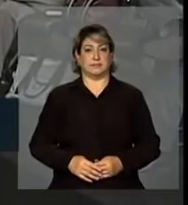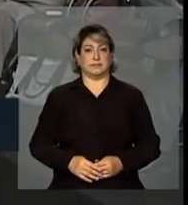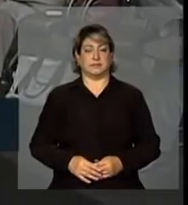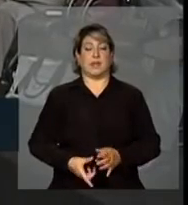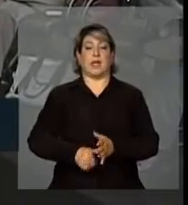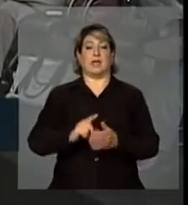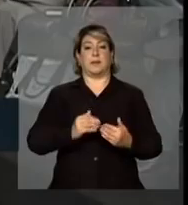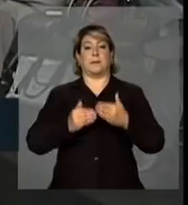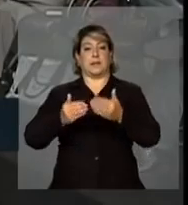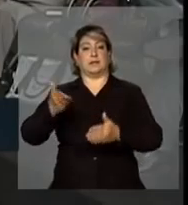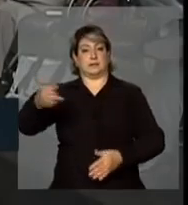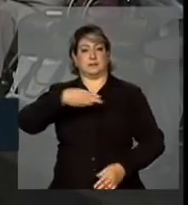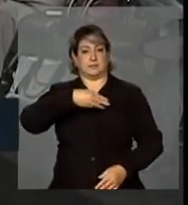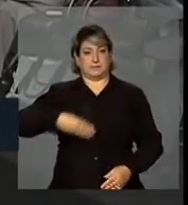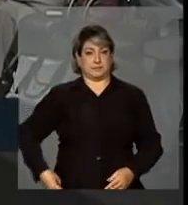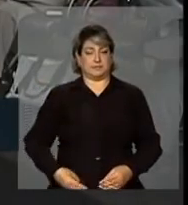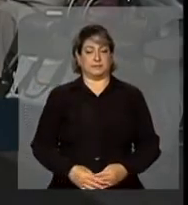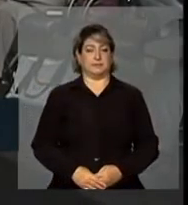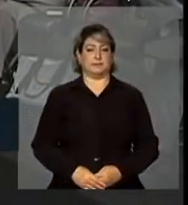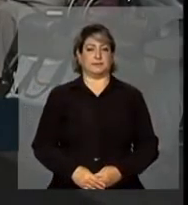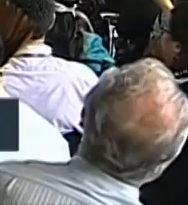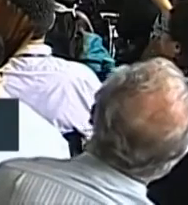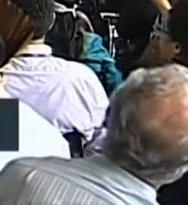o ministro.